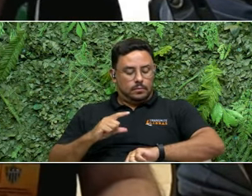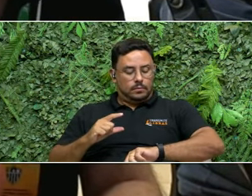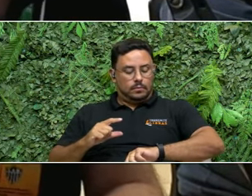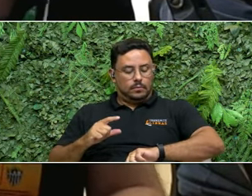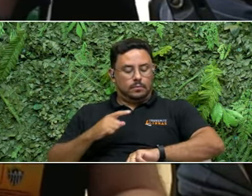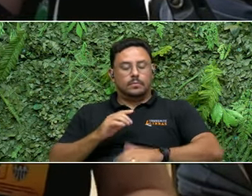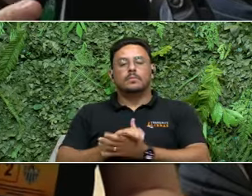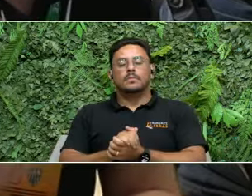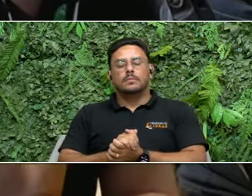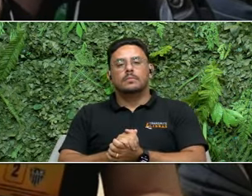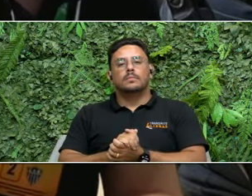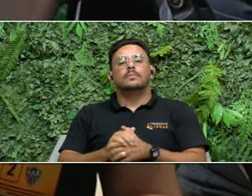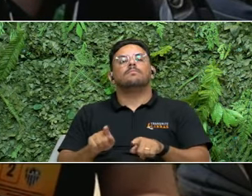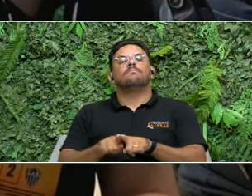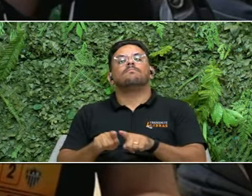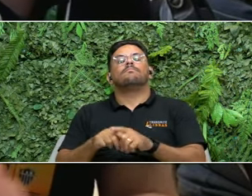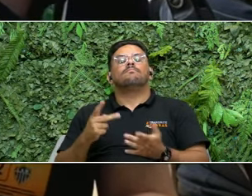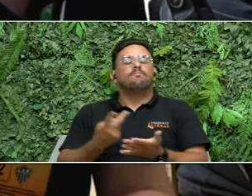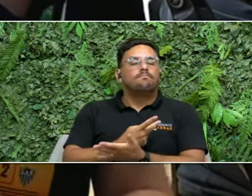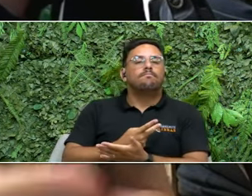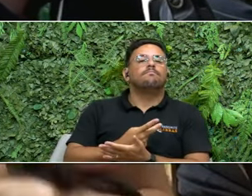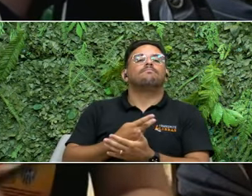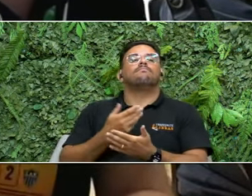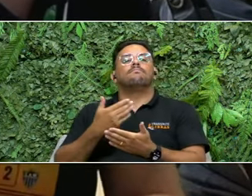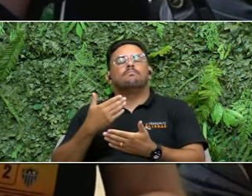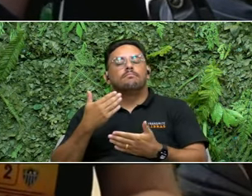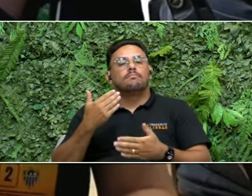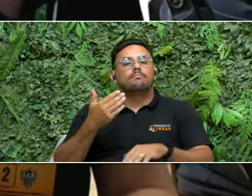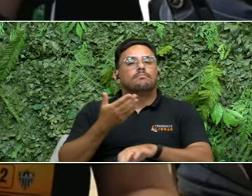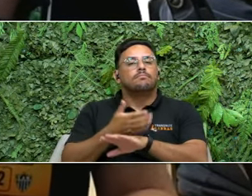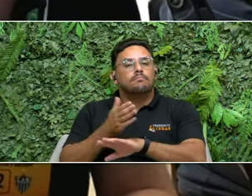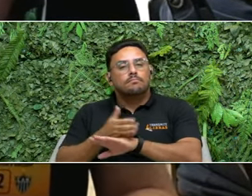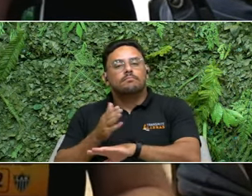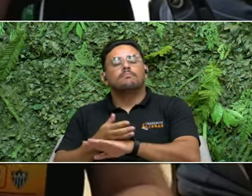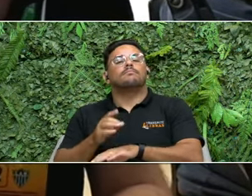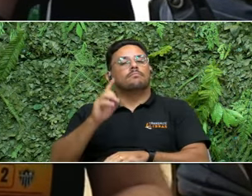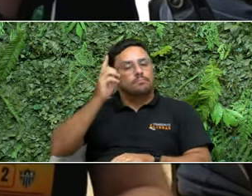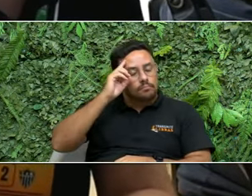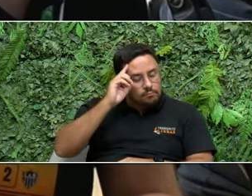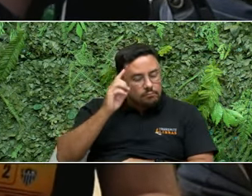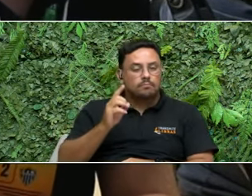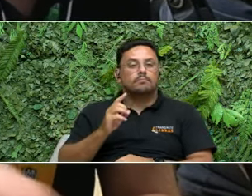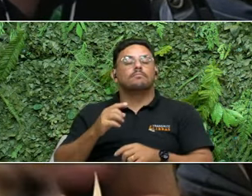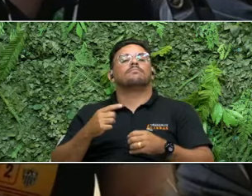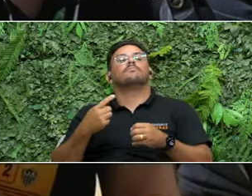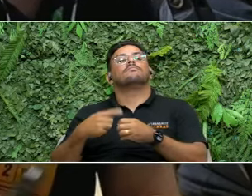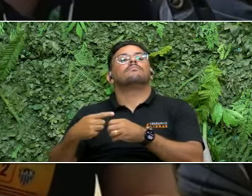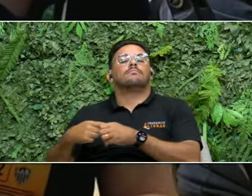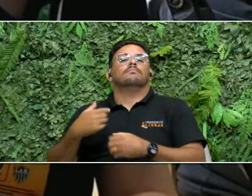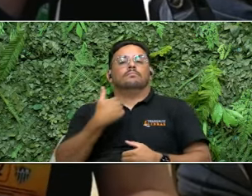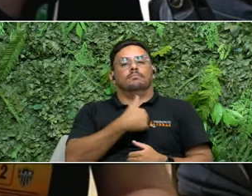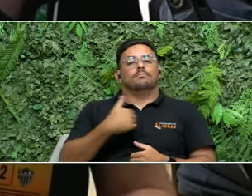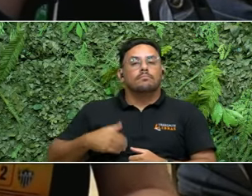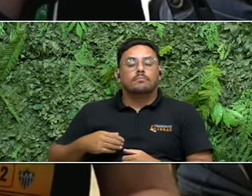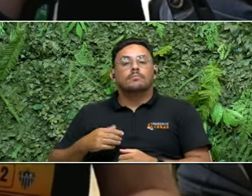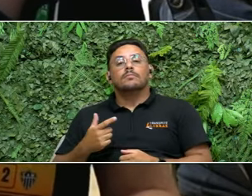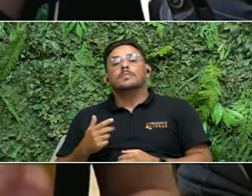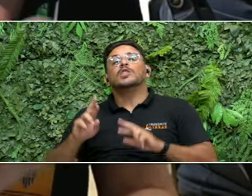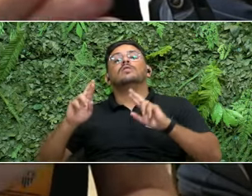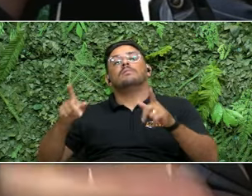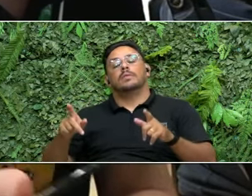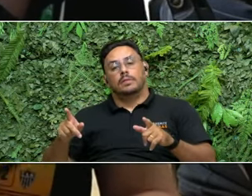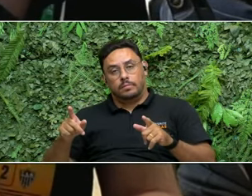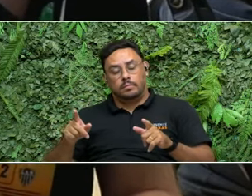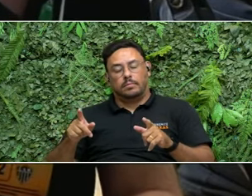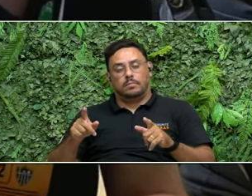tempo tá conhecendo o elenco porque uma coisa é o treino é o dia a dia ali na na na na cidade do galo outra coisa é no jogo